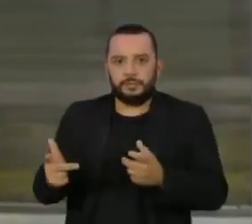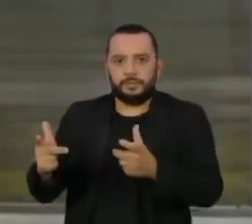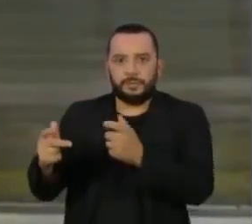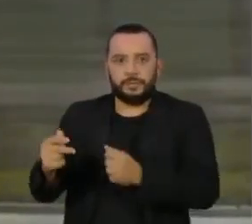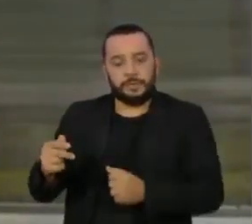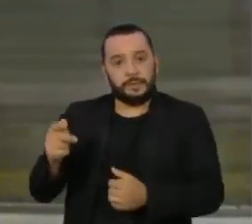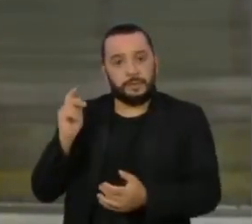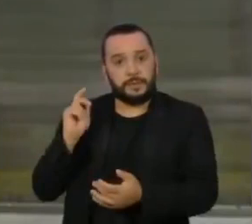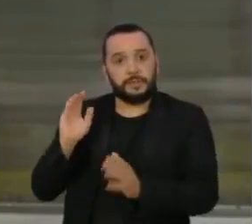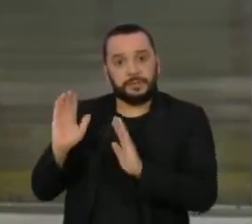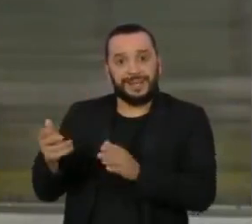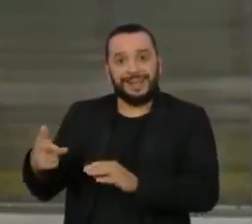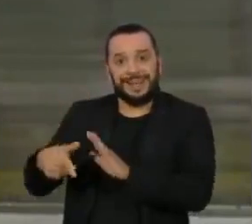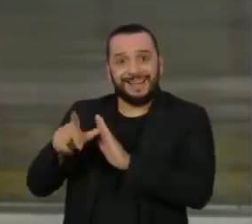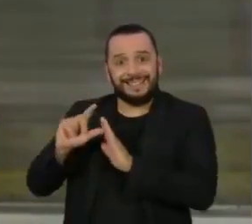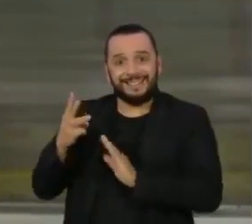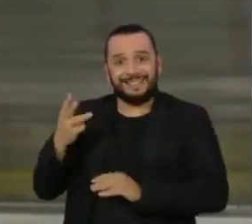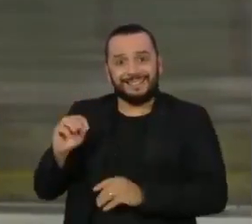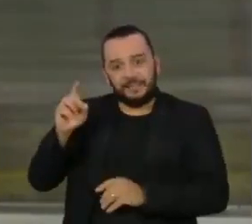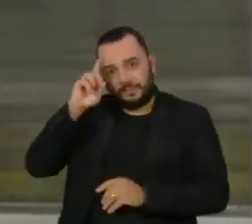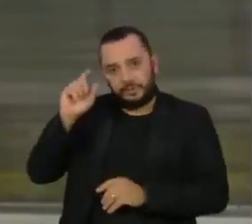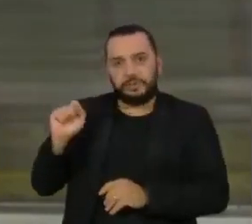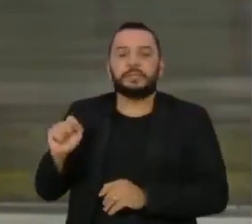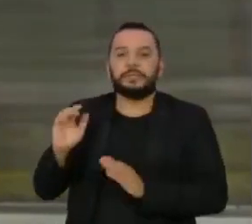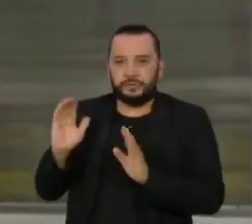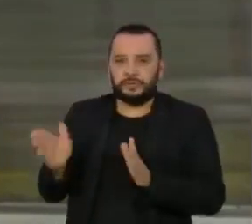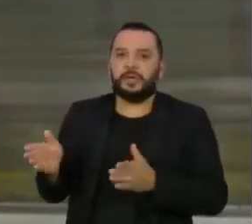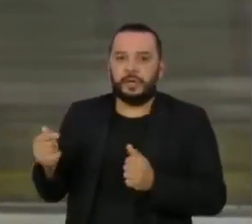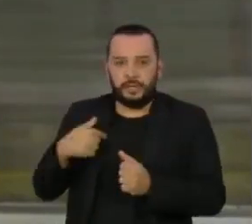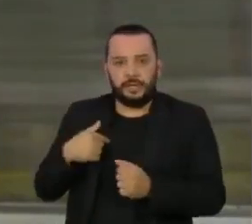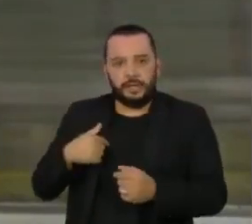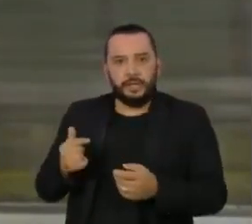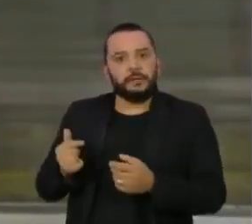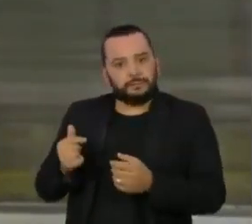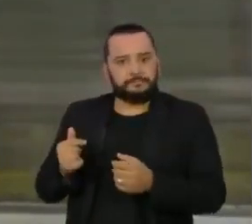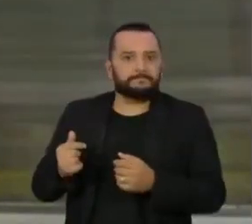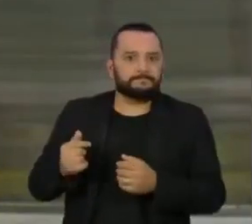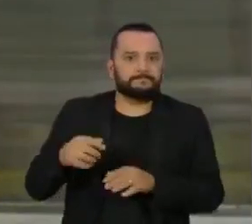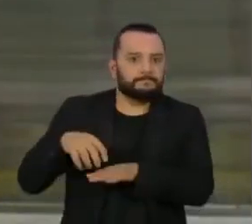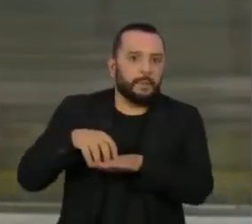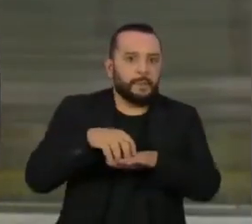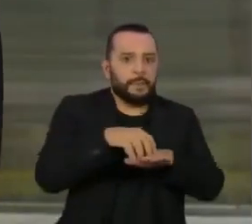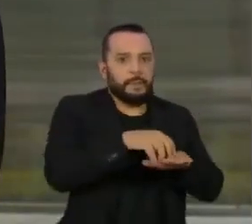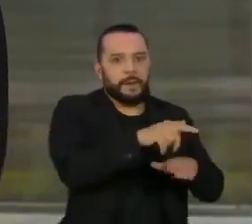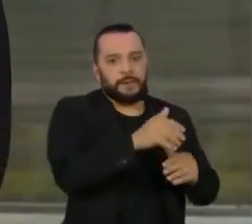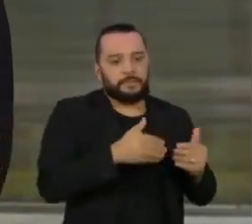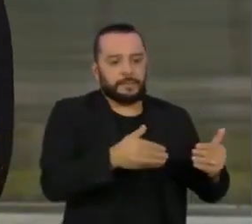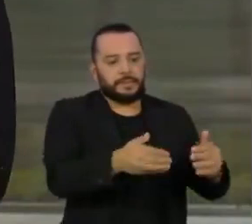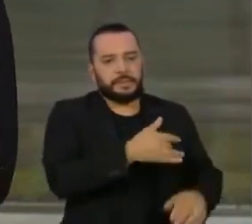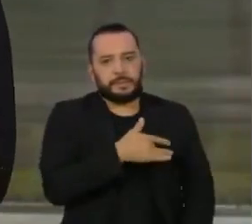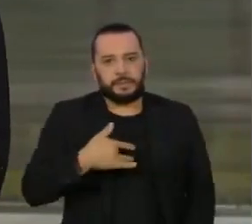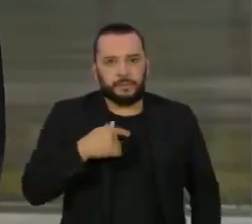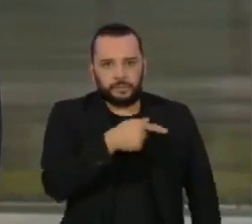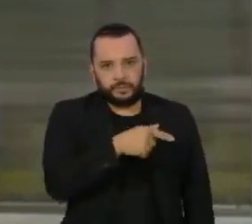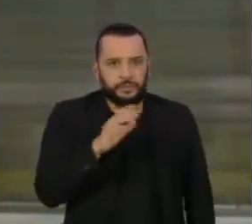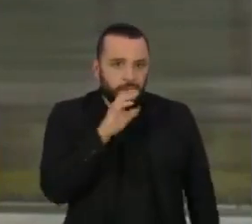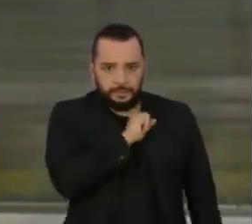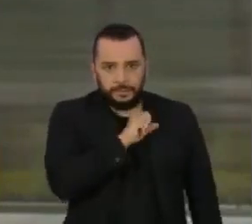30 dias da entrega de vacinas do Butantan para o Programa Nacional de